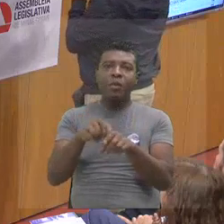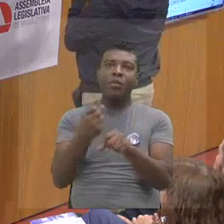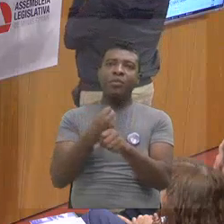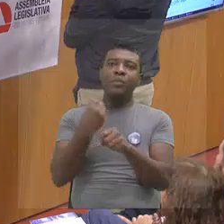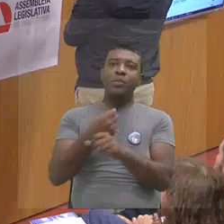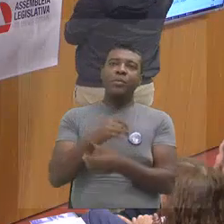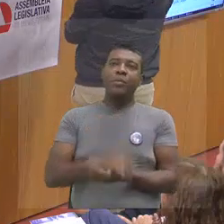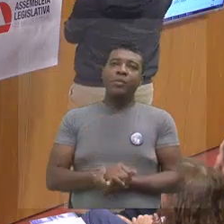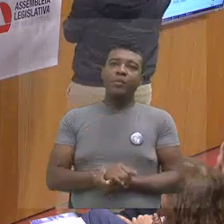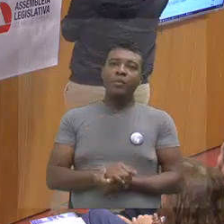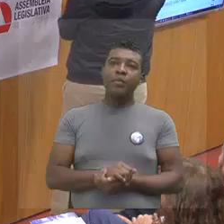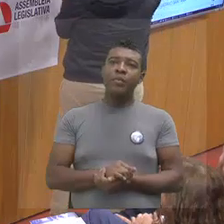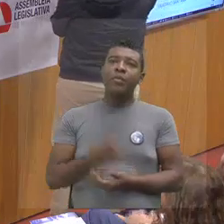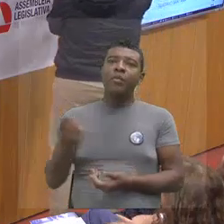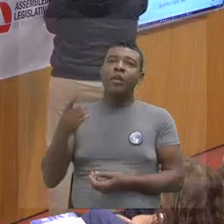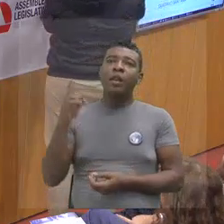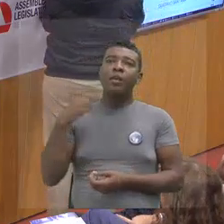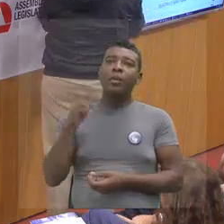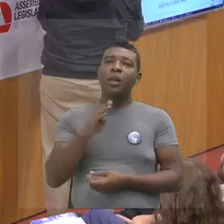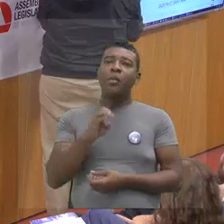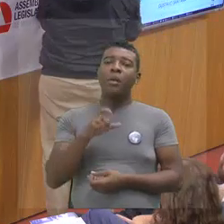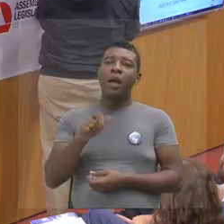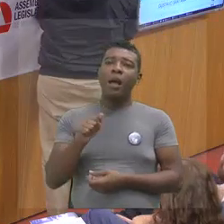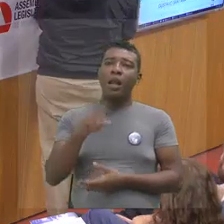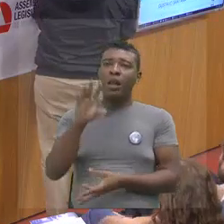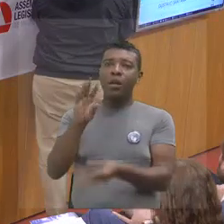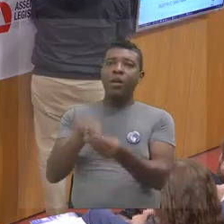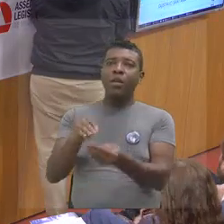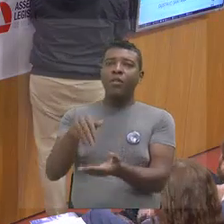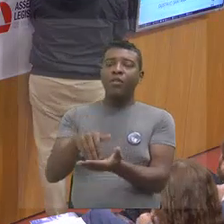finais deputada Bela Gonçalves